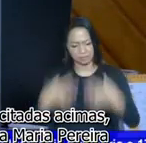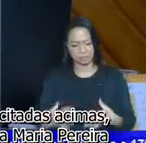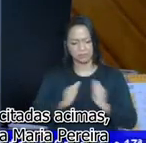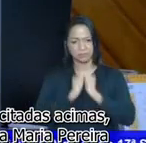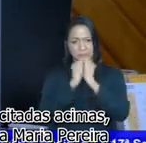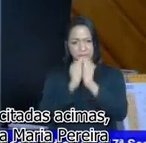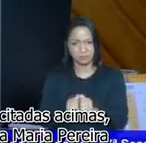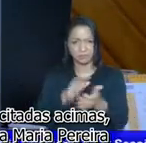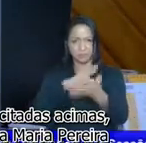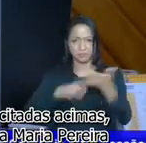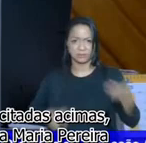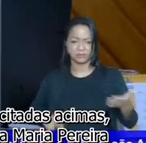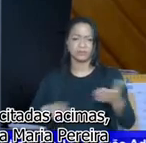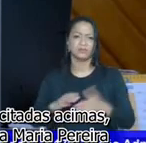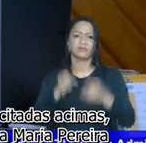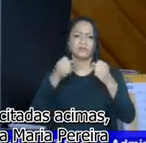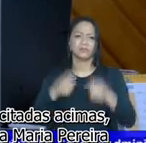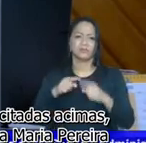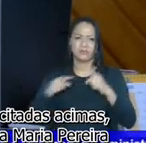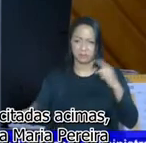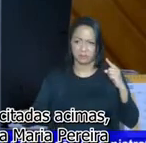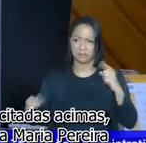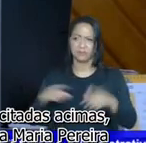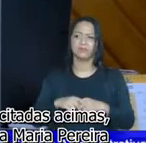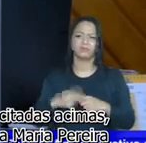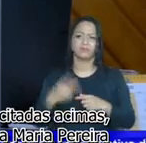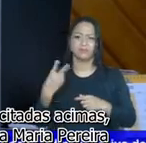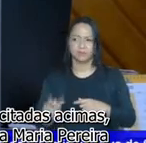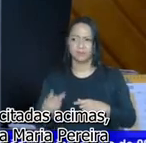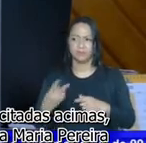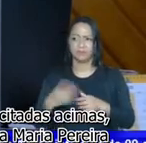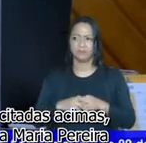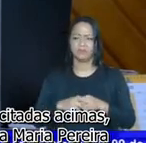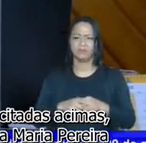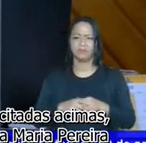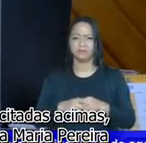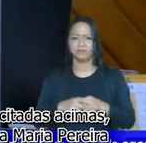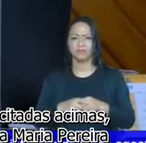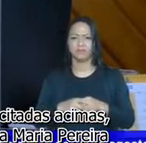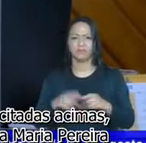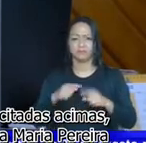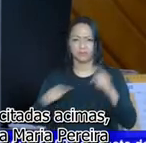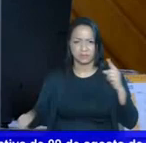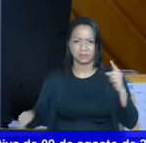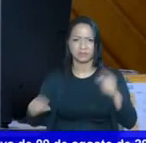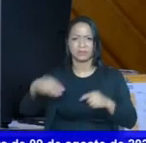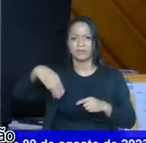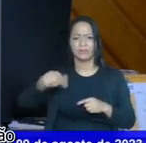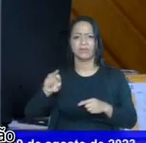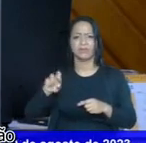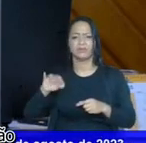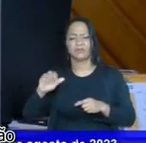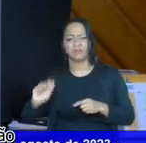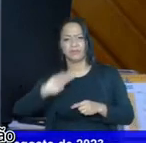parcialmente o relator nas formas citadas acima, divirjo em relação ao que foi apresentado em relação a Maria Pereira, valor